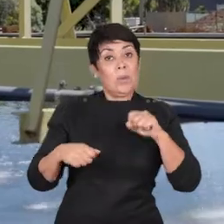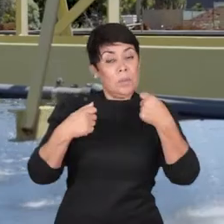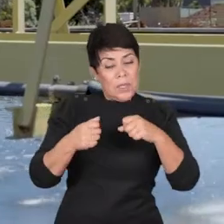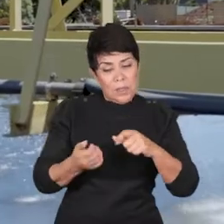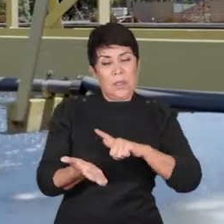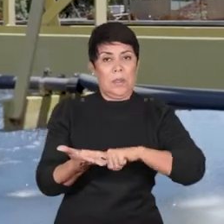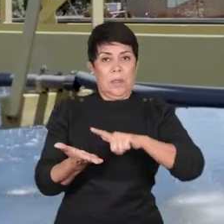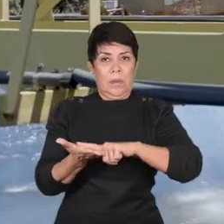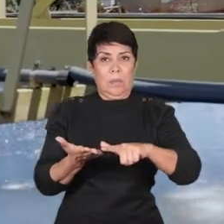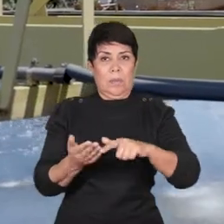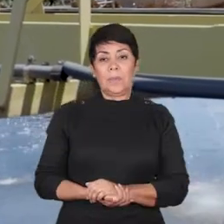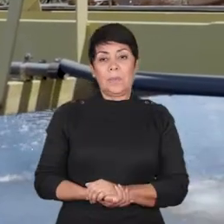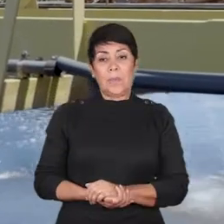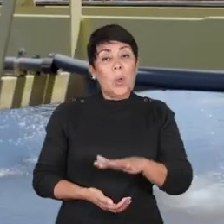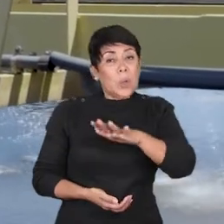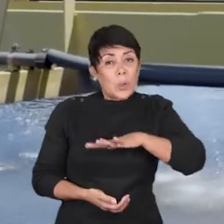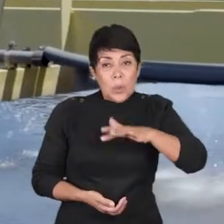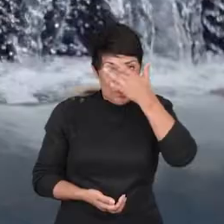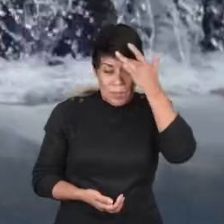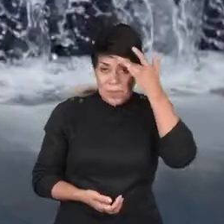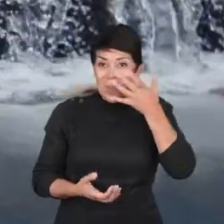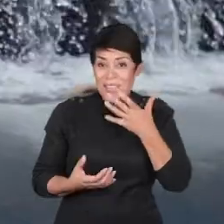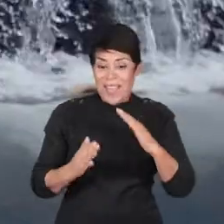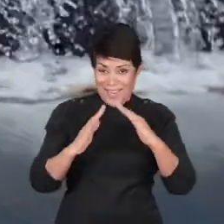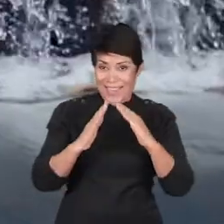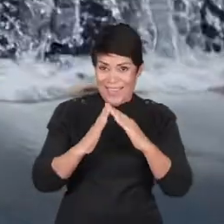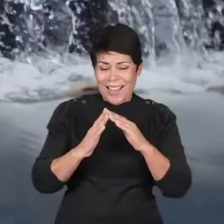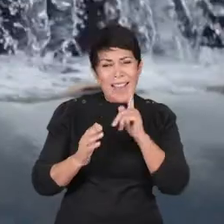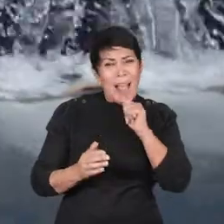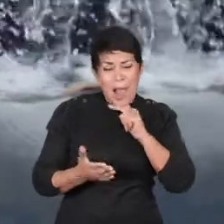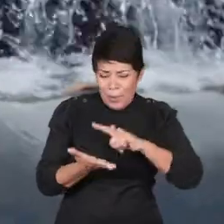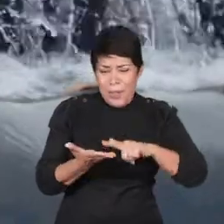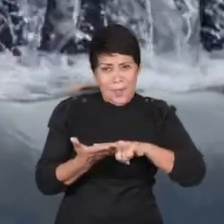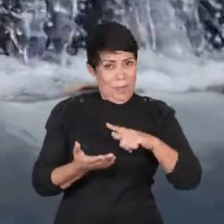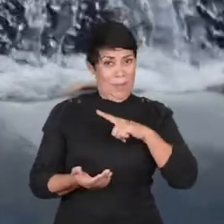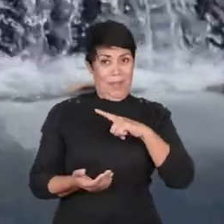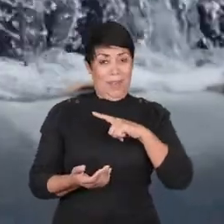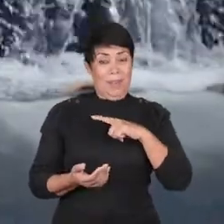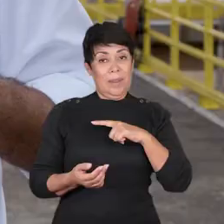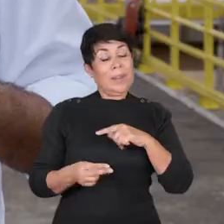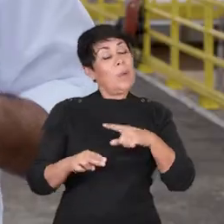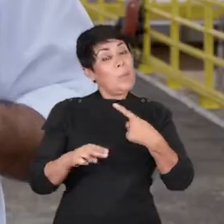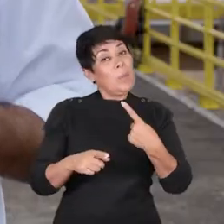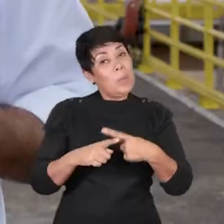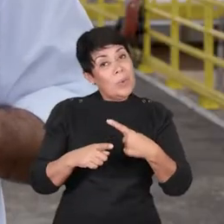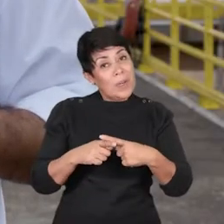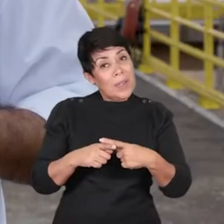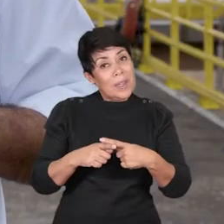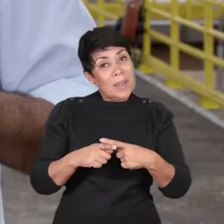saneamento básico. Todo mundo quer abrir a torneira e ter água limpa. Por que não